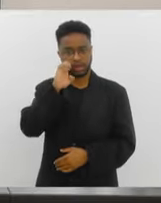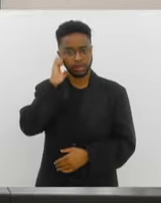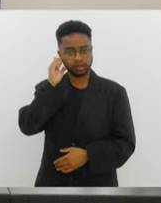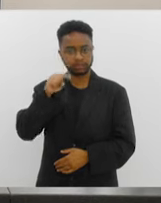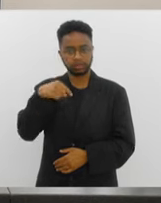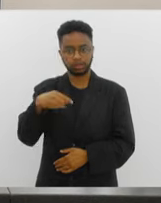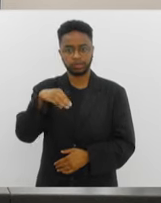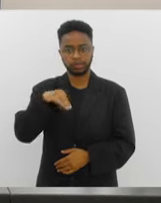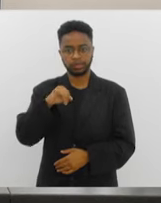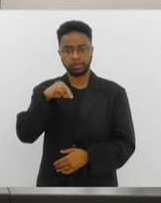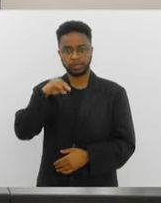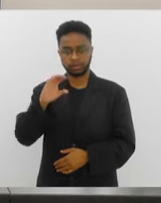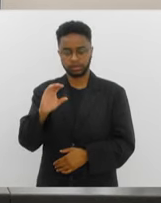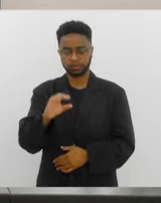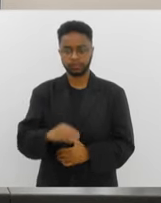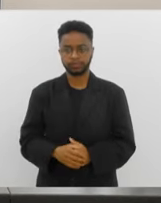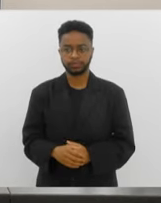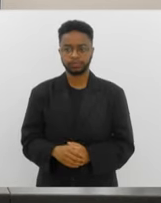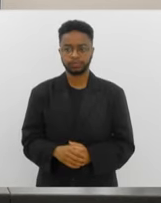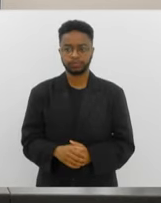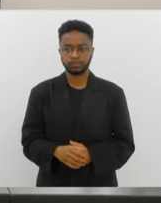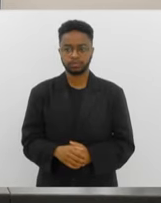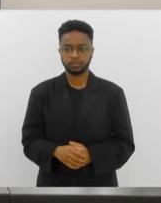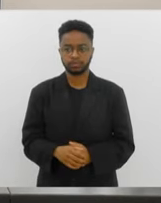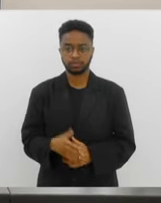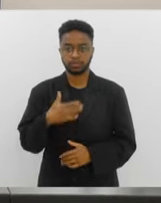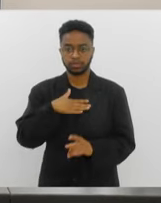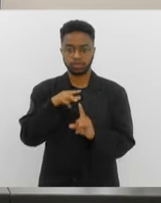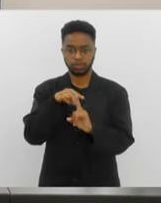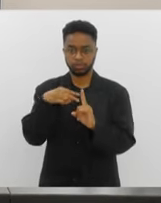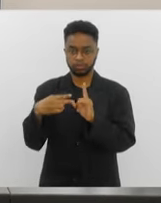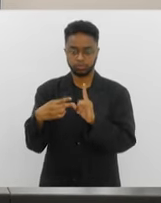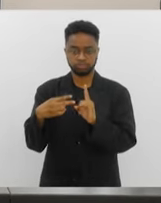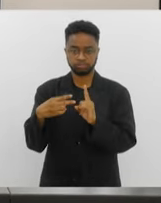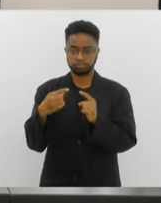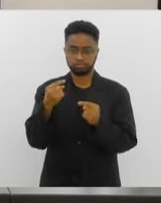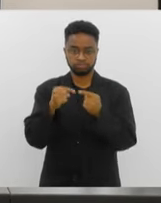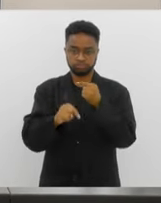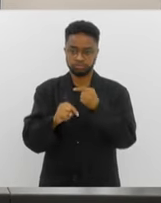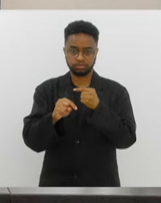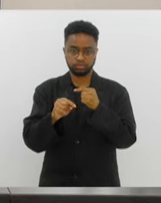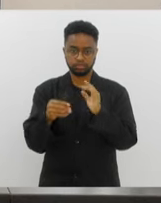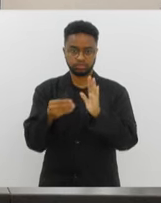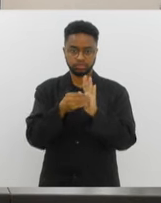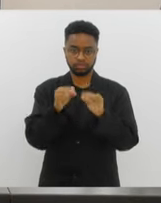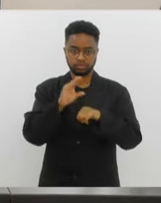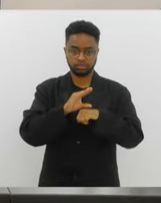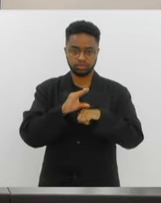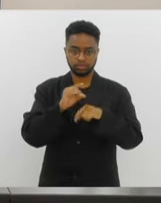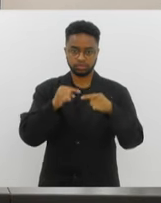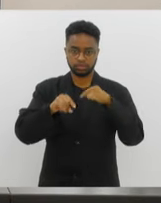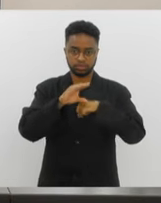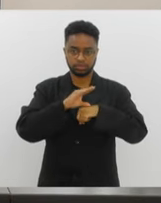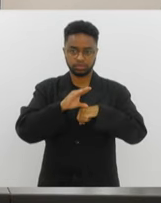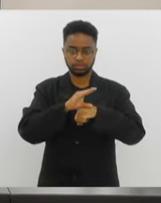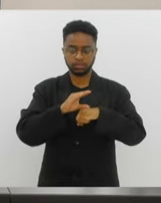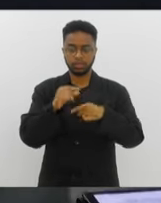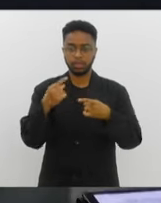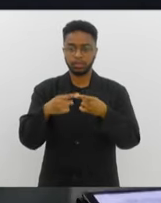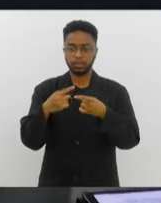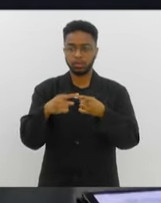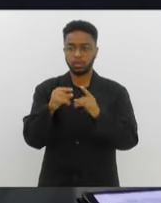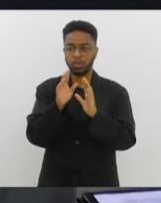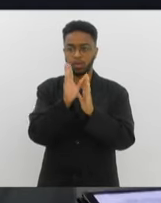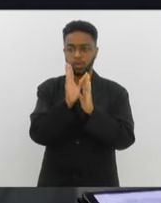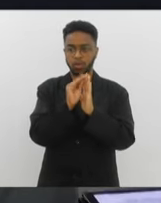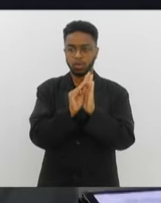Mink. Presidente, a meu ver, não procede a inconstitucionalidade, uma vez que esse